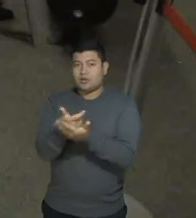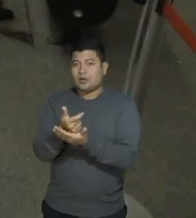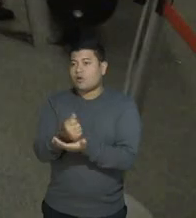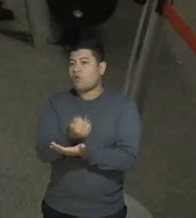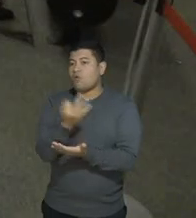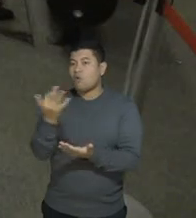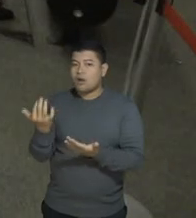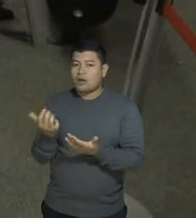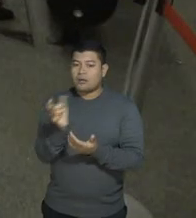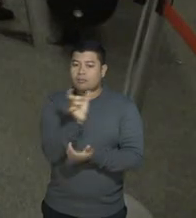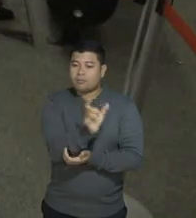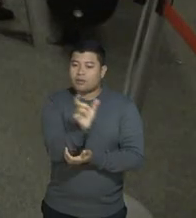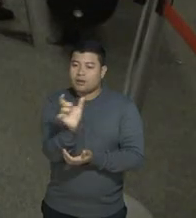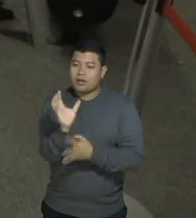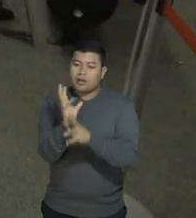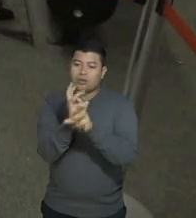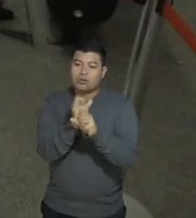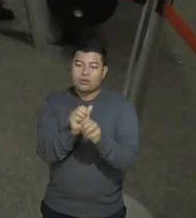frase?